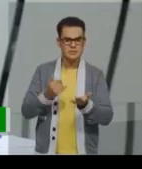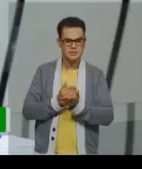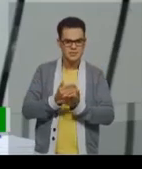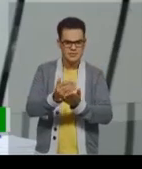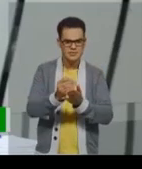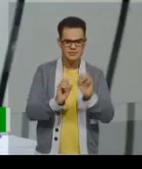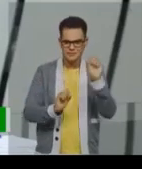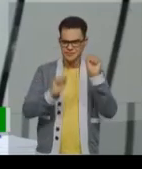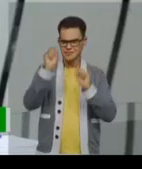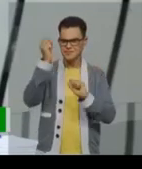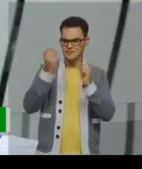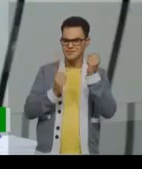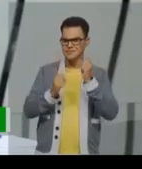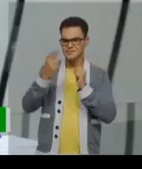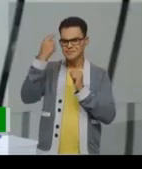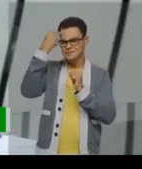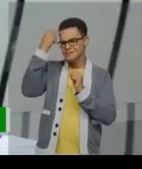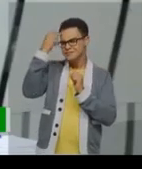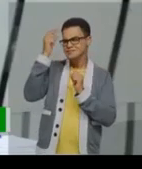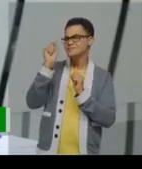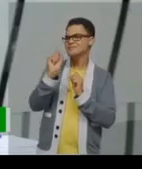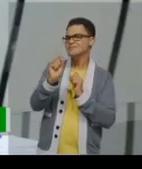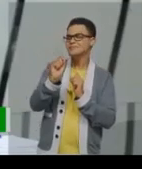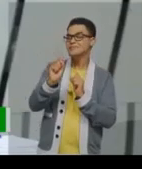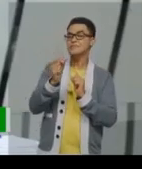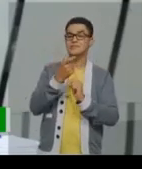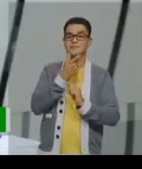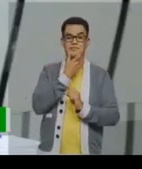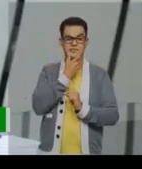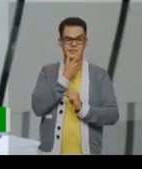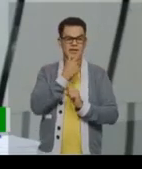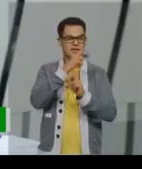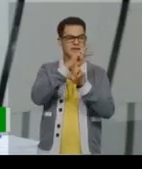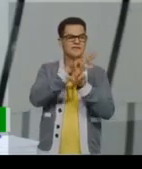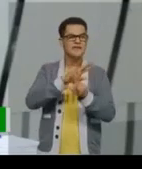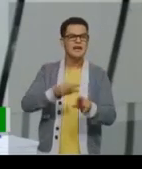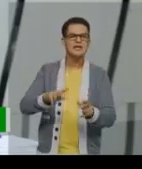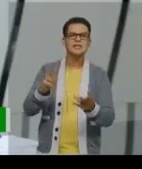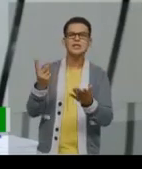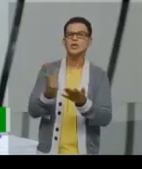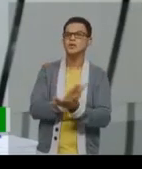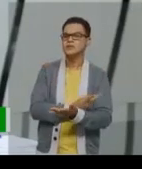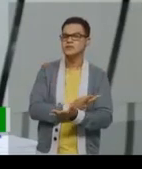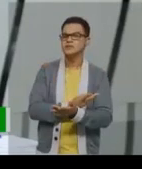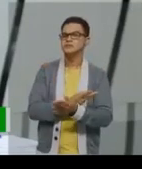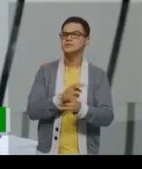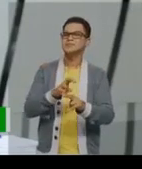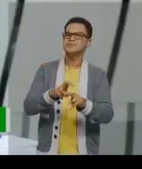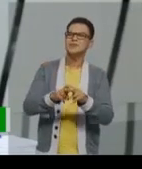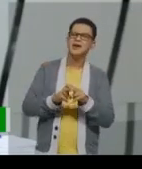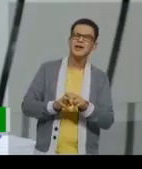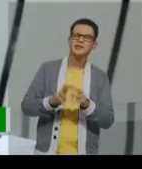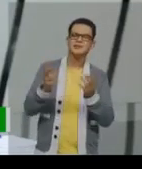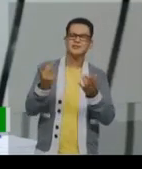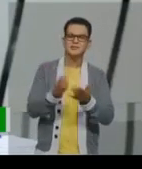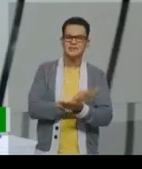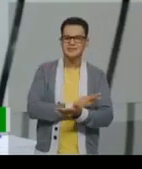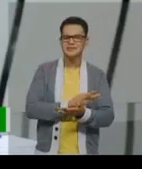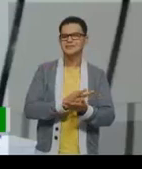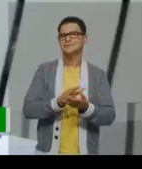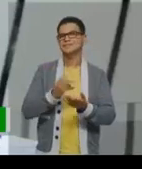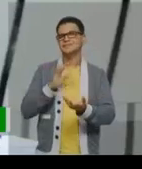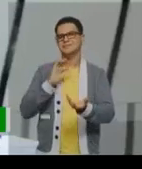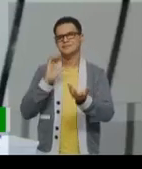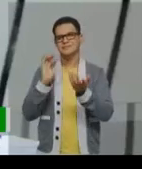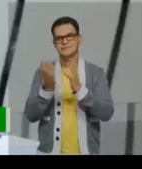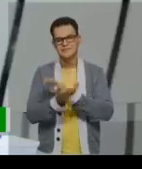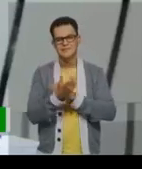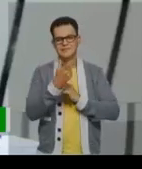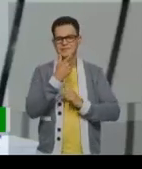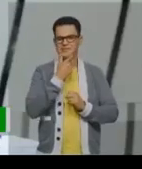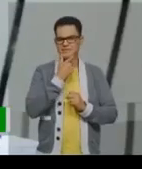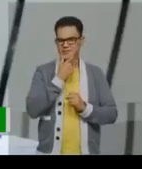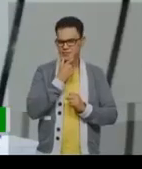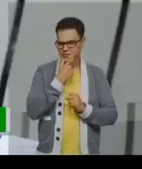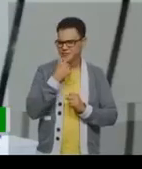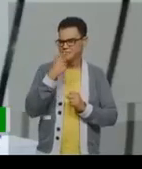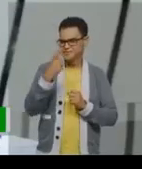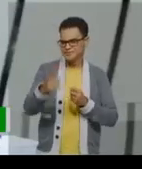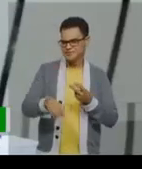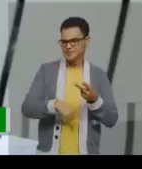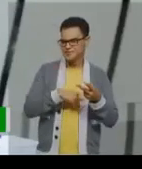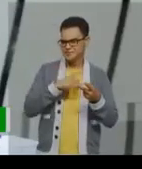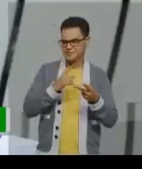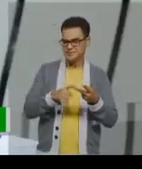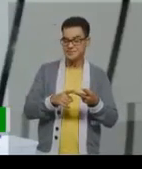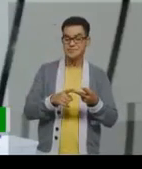Industrial, a gente entende que a Inglaterra, por uma série de fatores, inclusive por ter passado pelas revoluções inglesas,